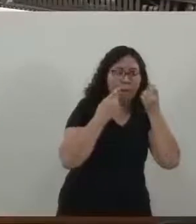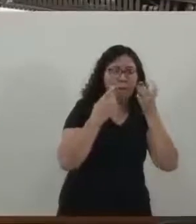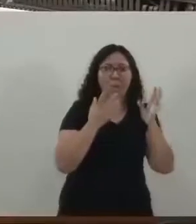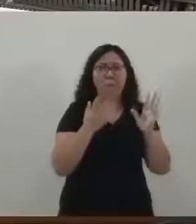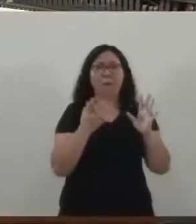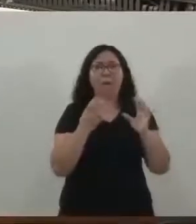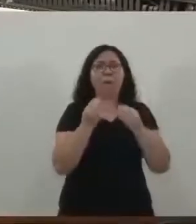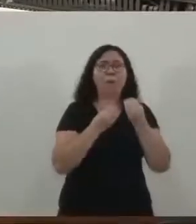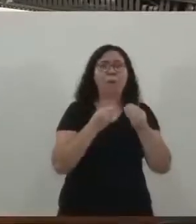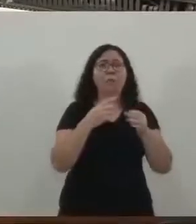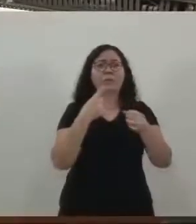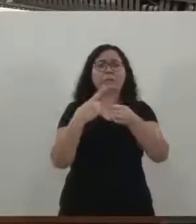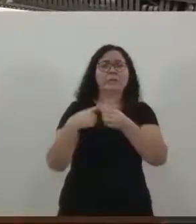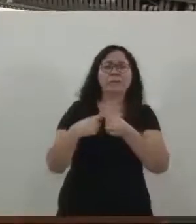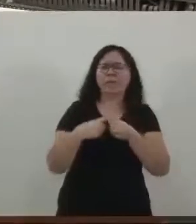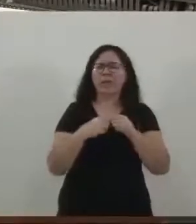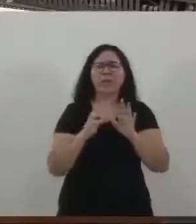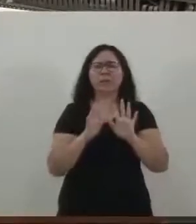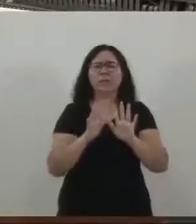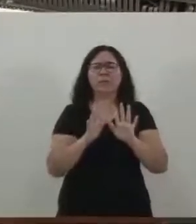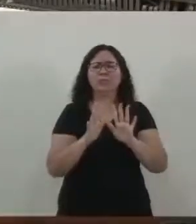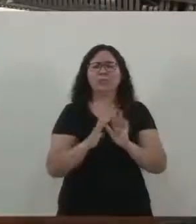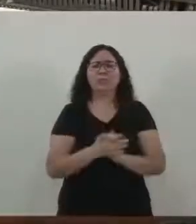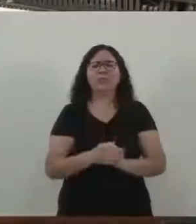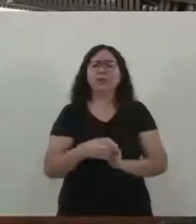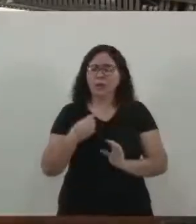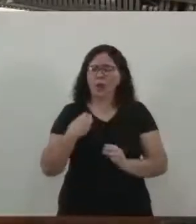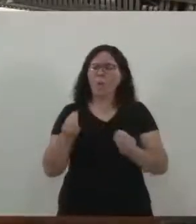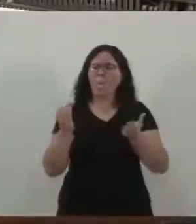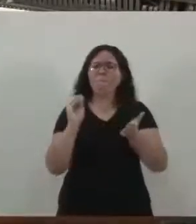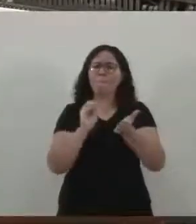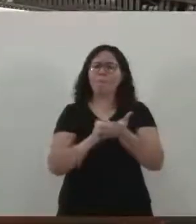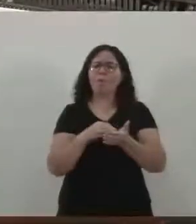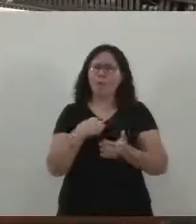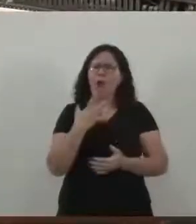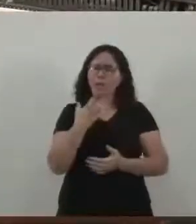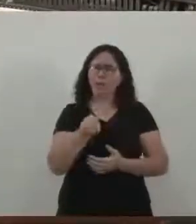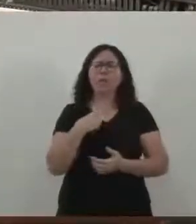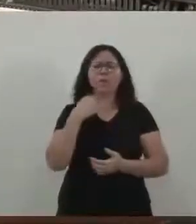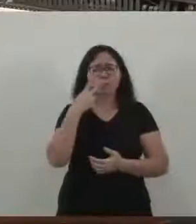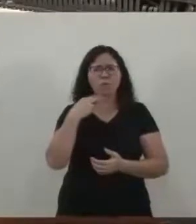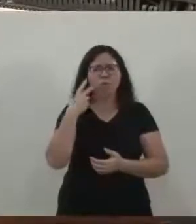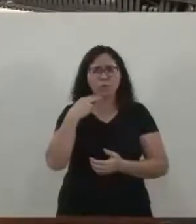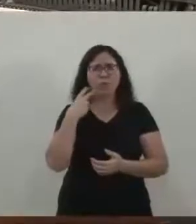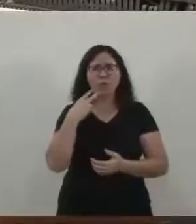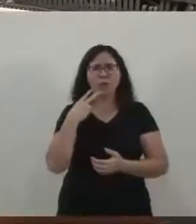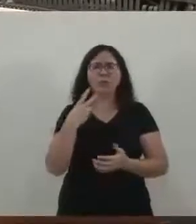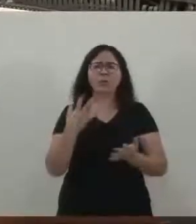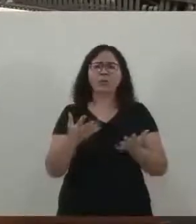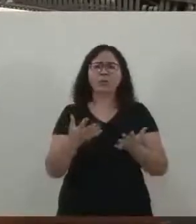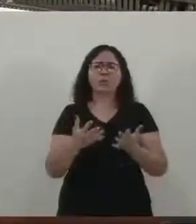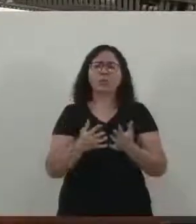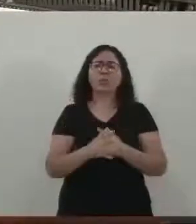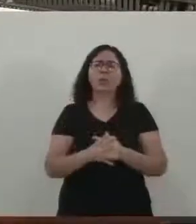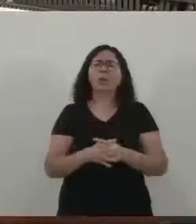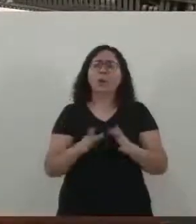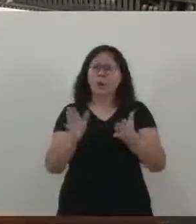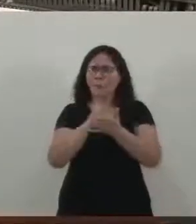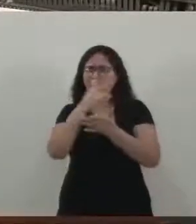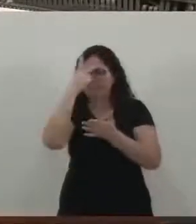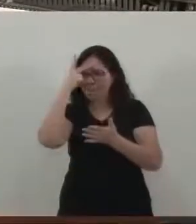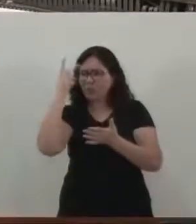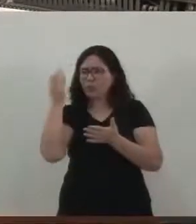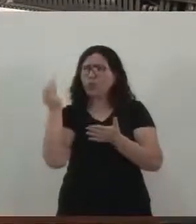a situação do município, assim por diante. E coloquei meu nome à disposição porque, por estar cansado também, e por isso que eu admiro quando outras pessoas colocam o